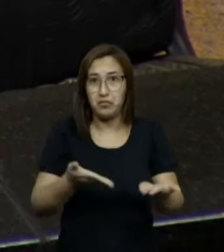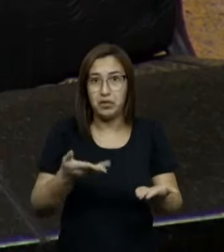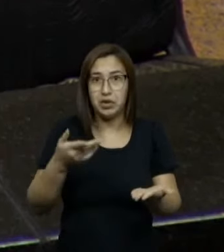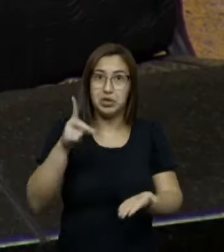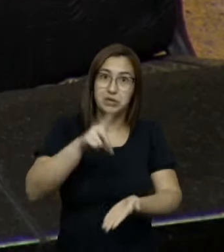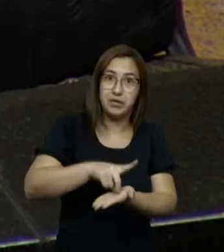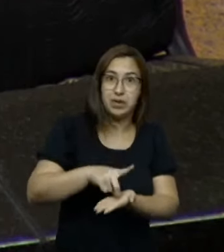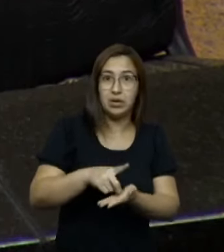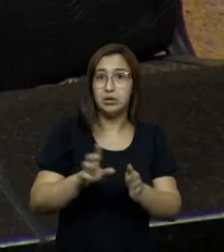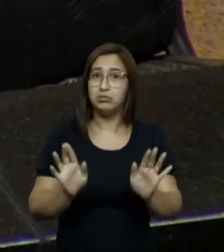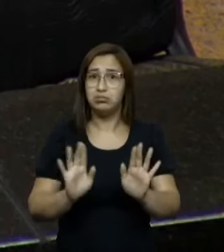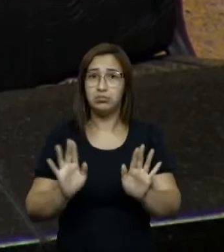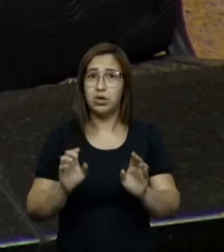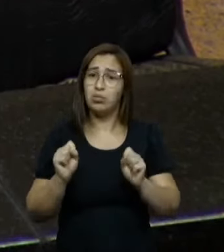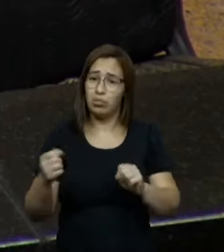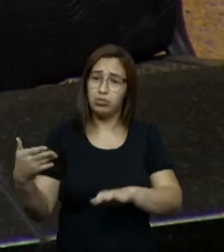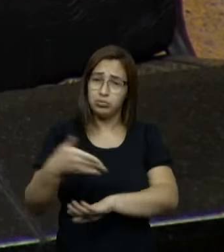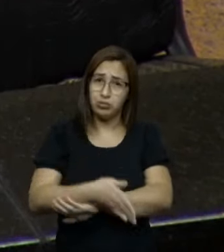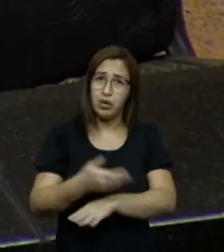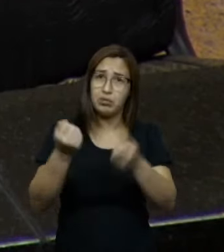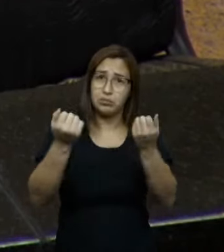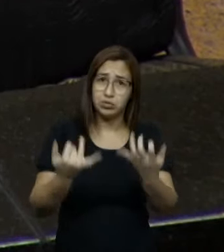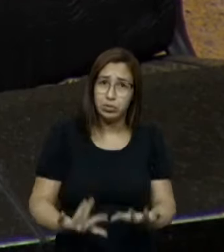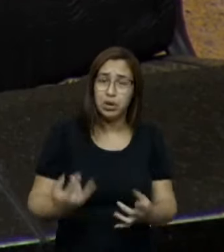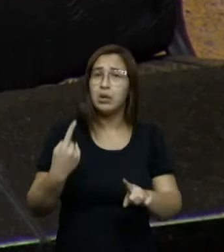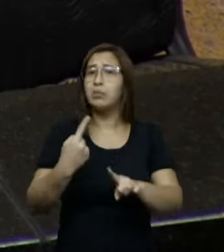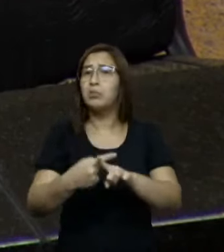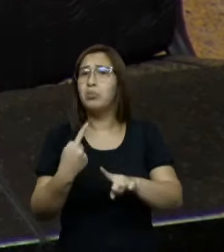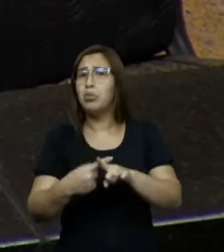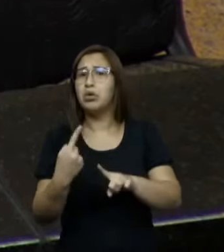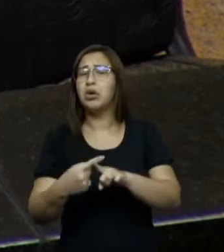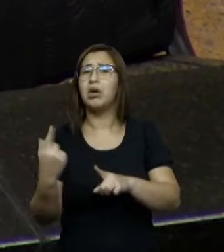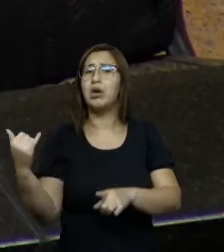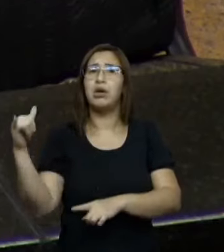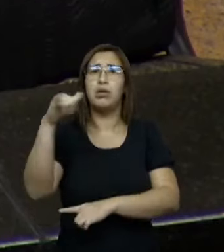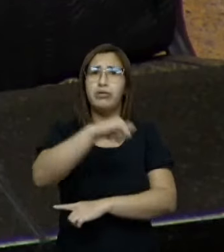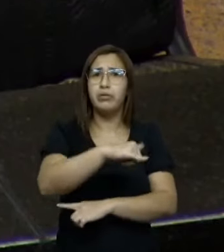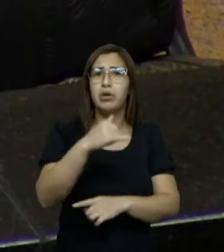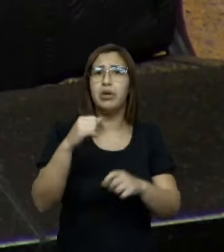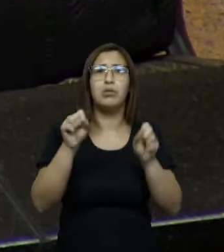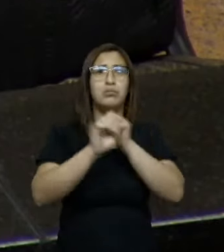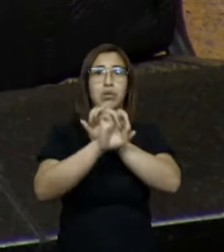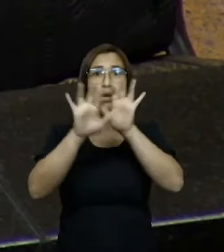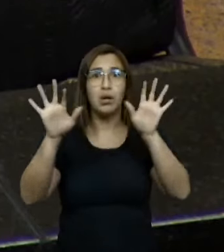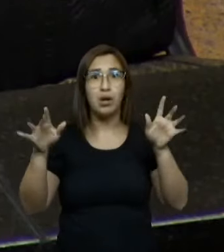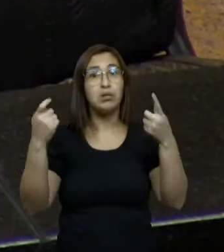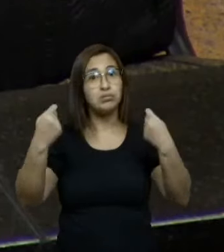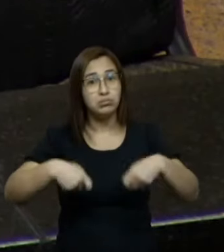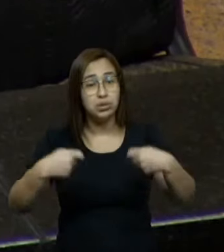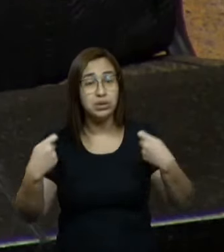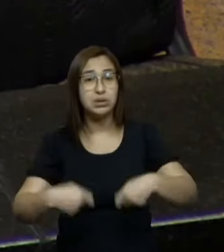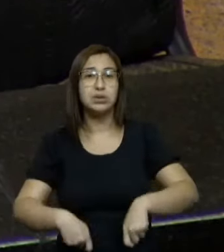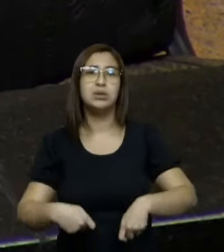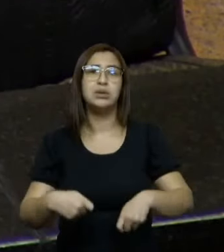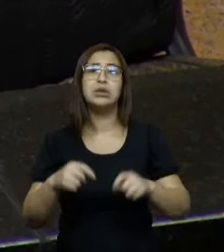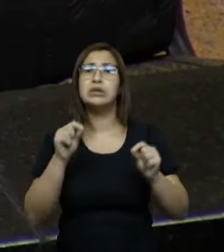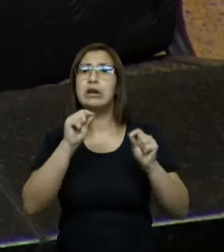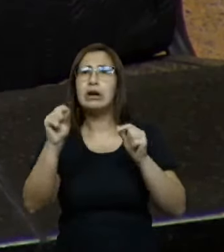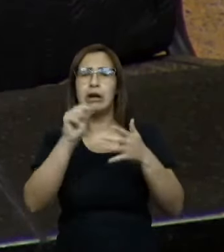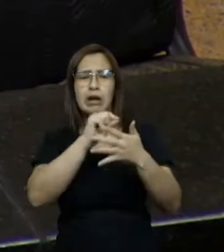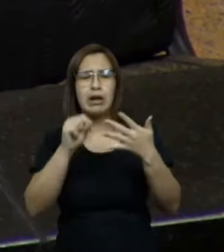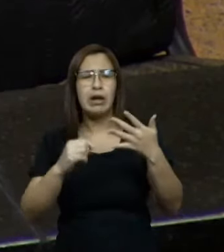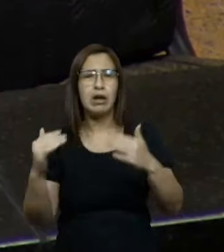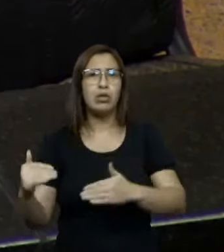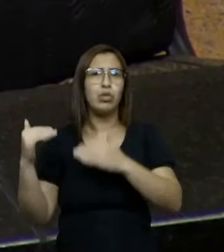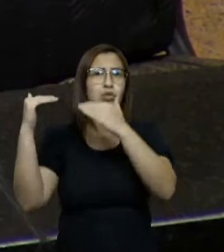Kennedy Nunes. Vem aqui deixar claro, olha, nós vamos deixar de forma transparente, explícita, quais são as autoridades, onde foram